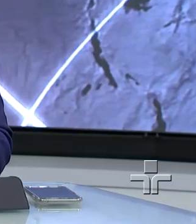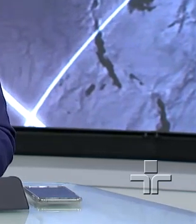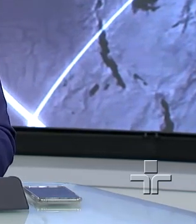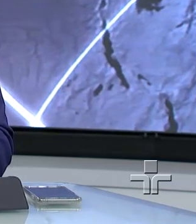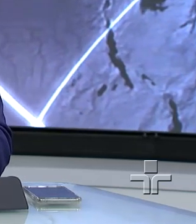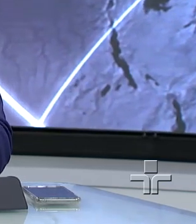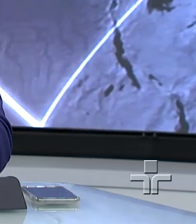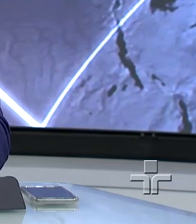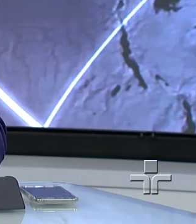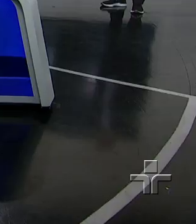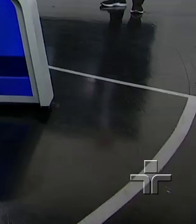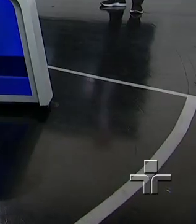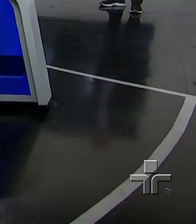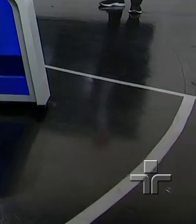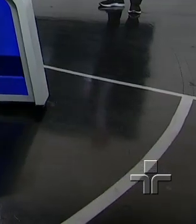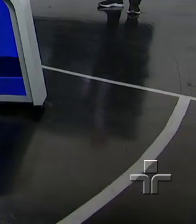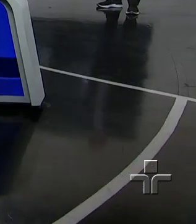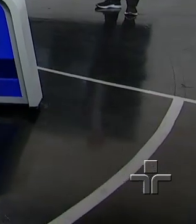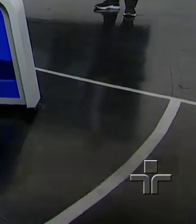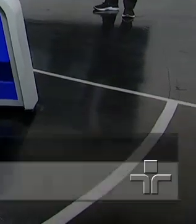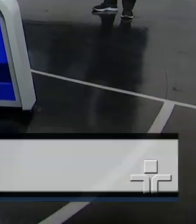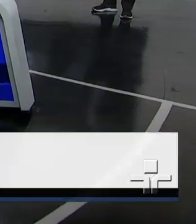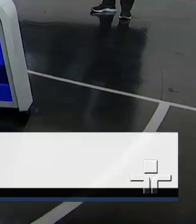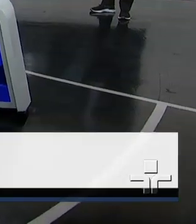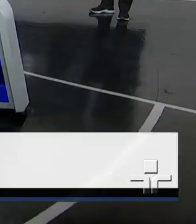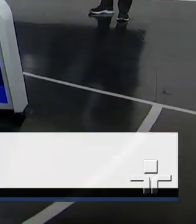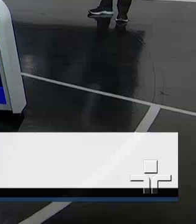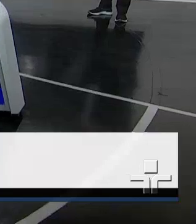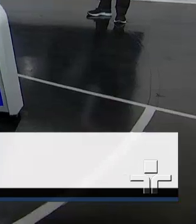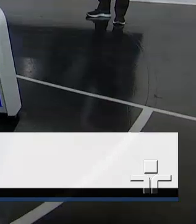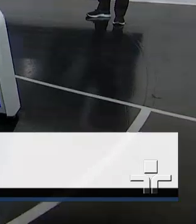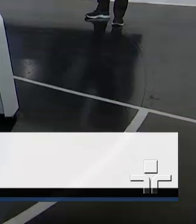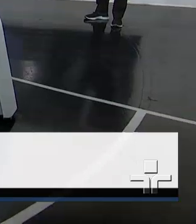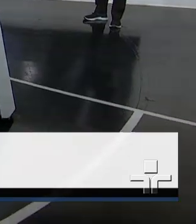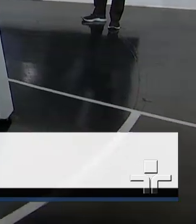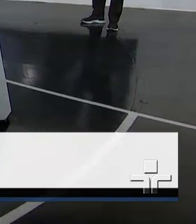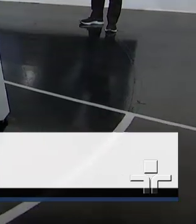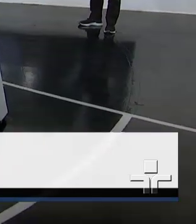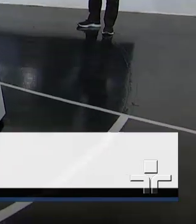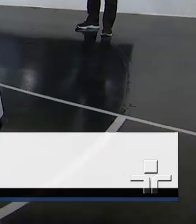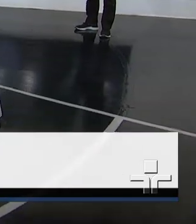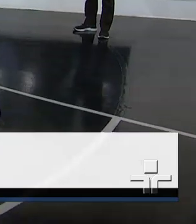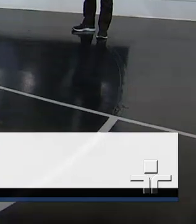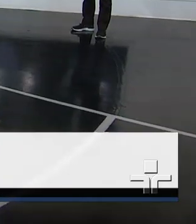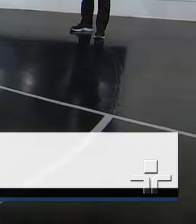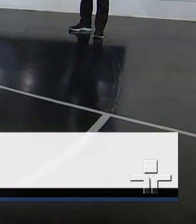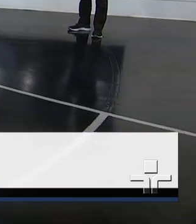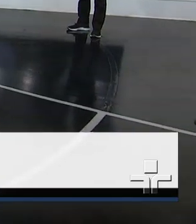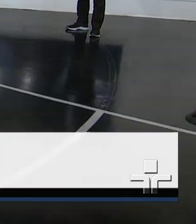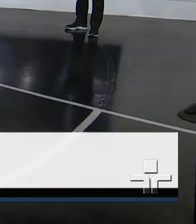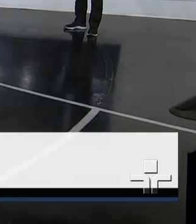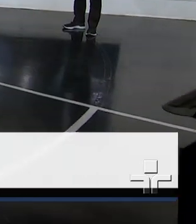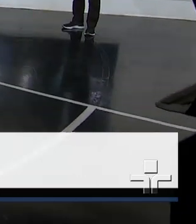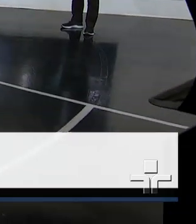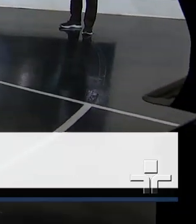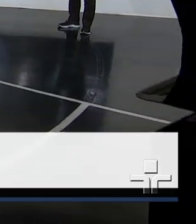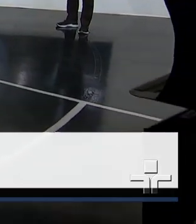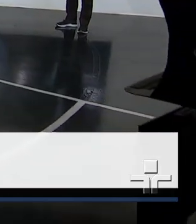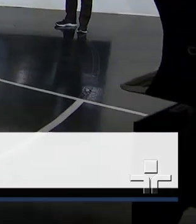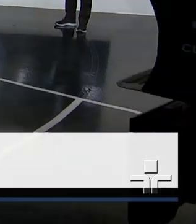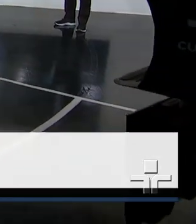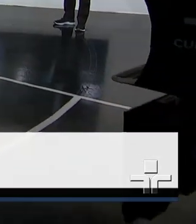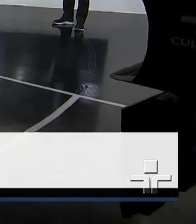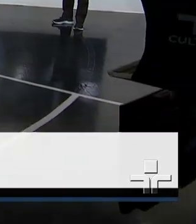aqui na Fundação Padre Anchieta e as celebrações do Dia de Santo Antônio pelo Brasil, que abrem oficialmente as comemorações das